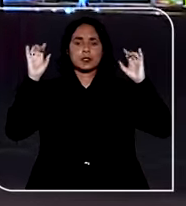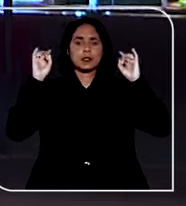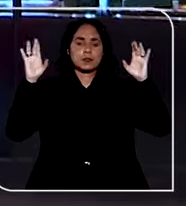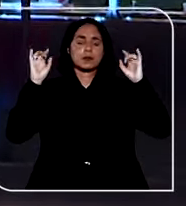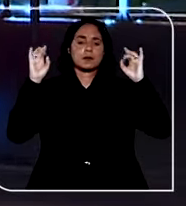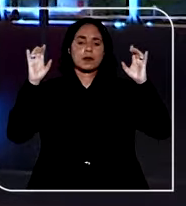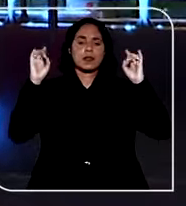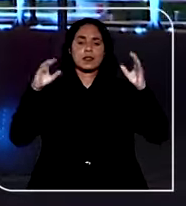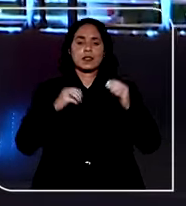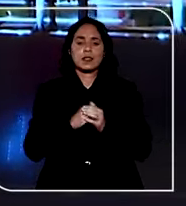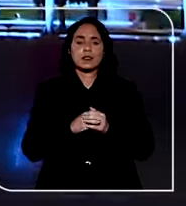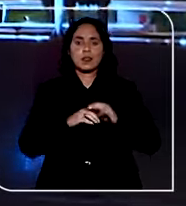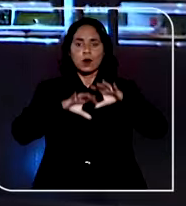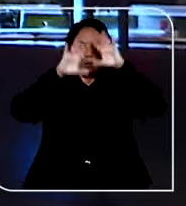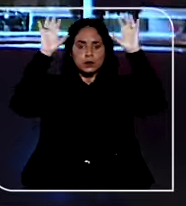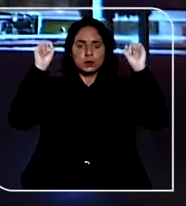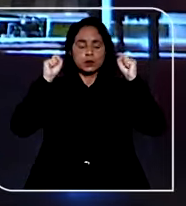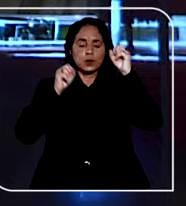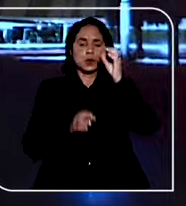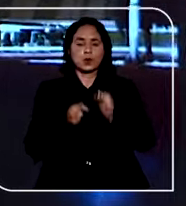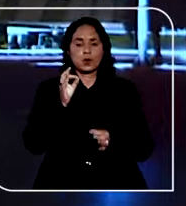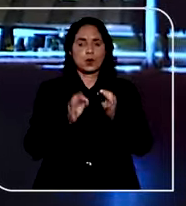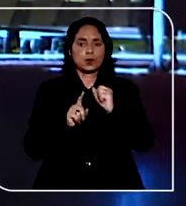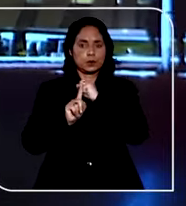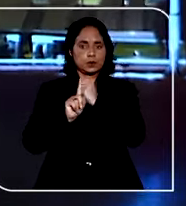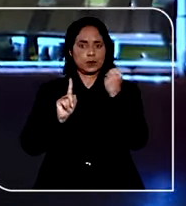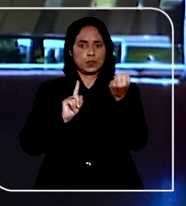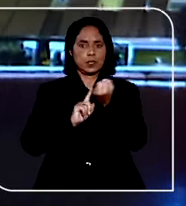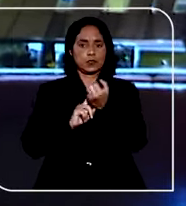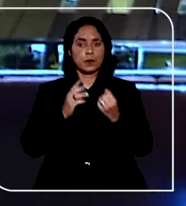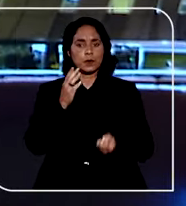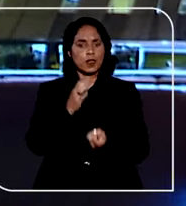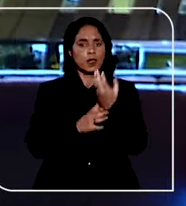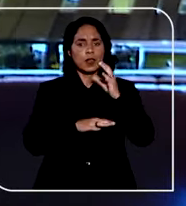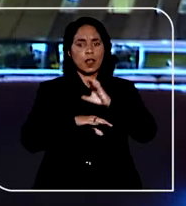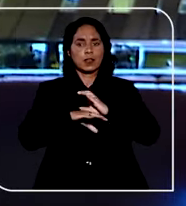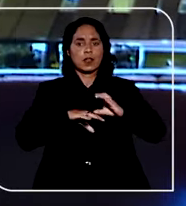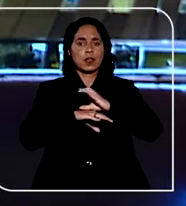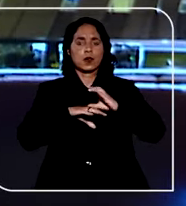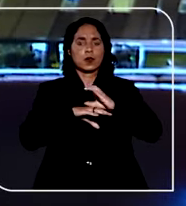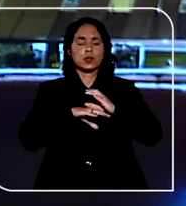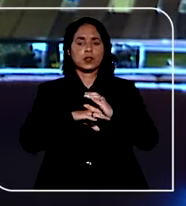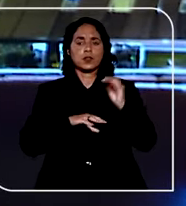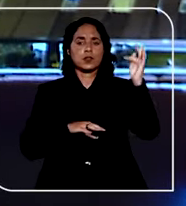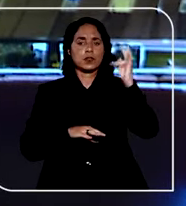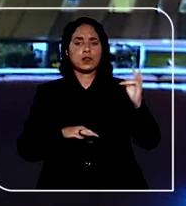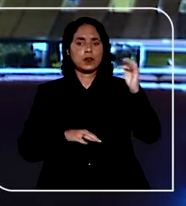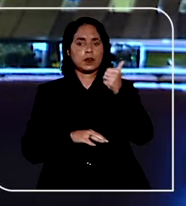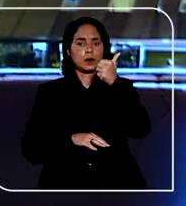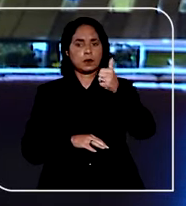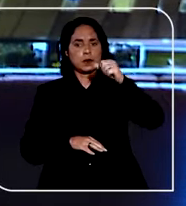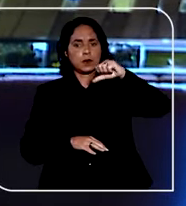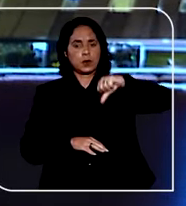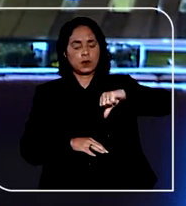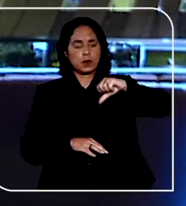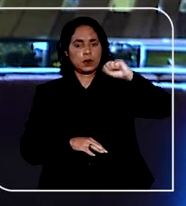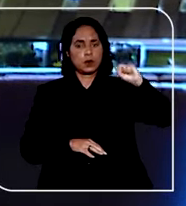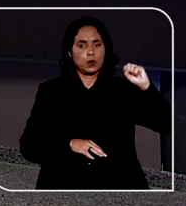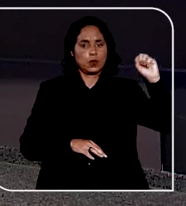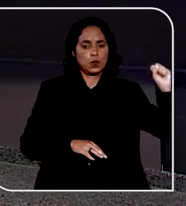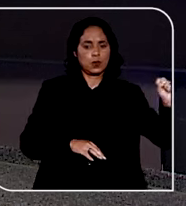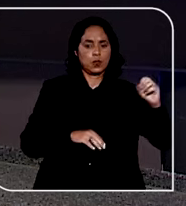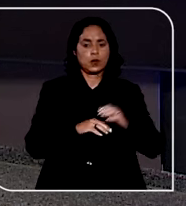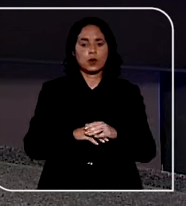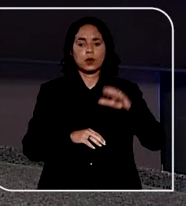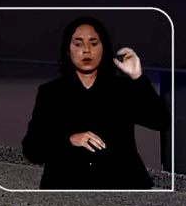3 anos da corte cidadã criado pela constituição federal de 1988